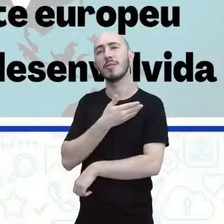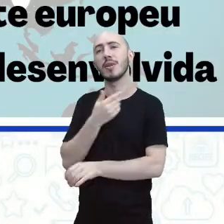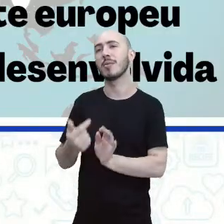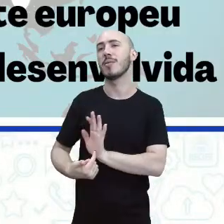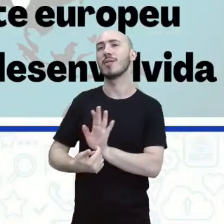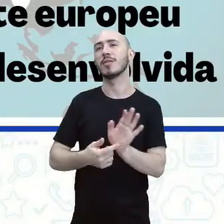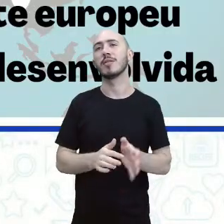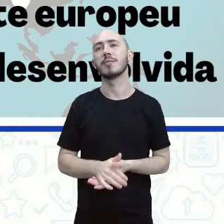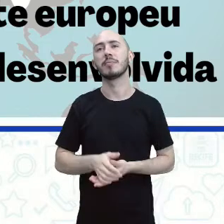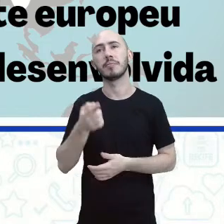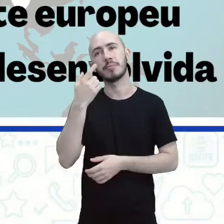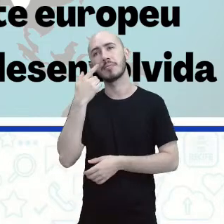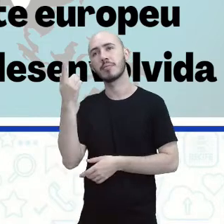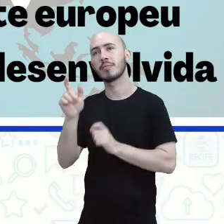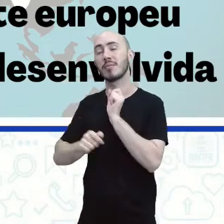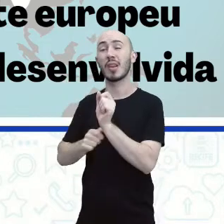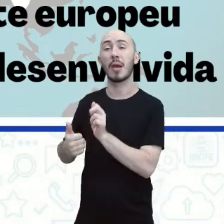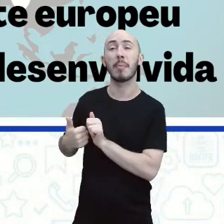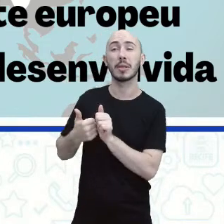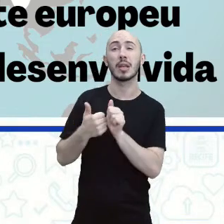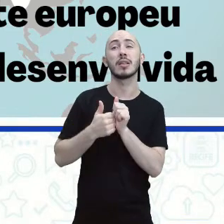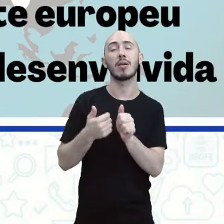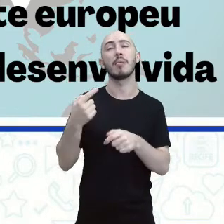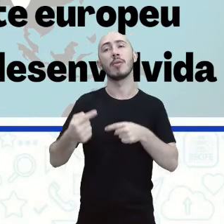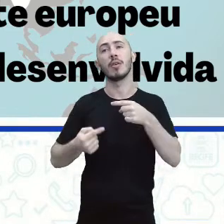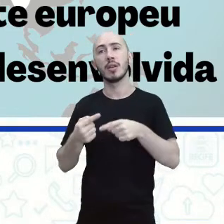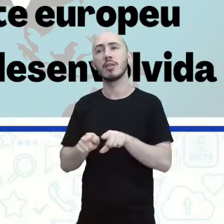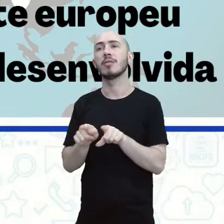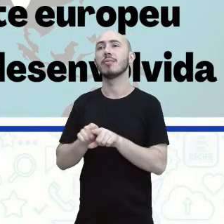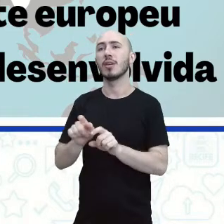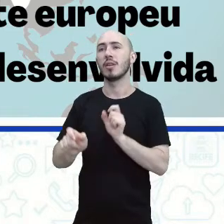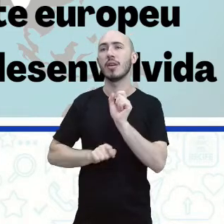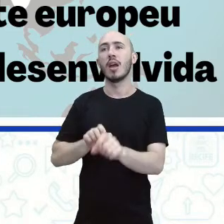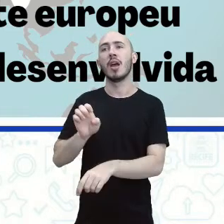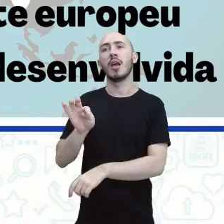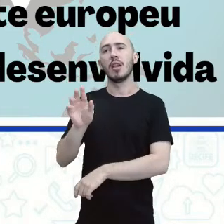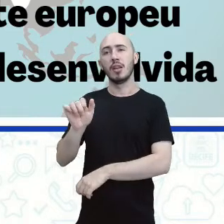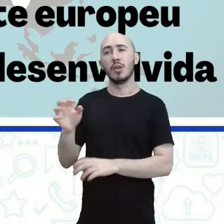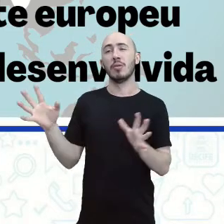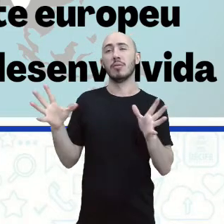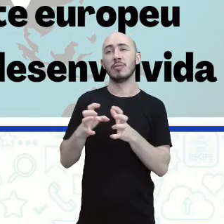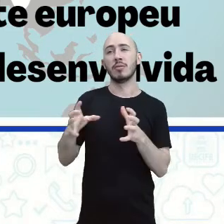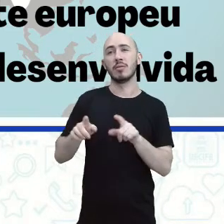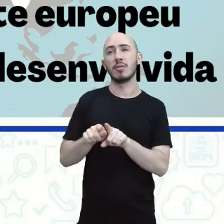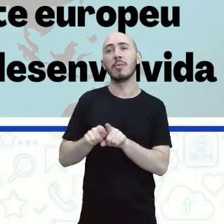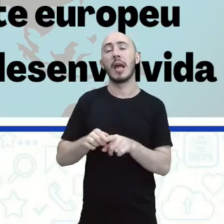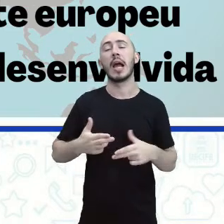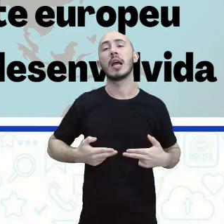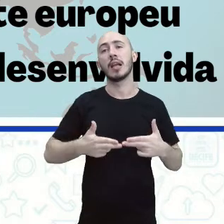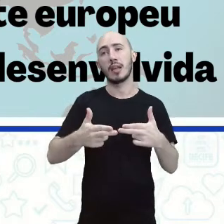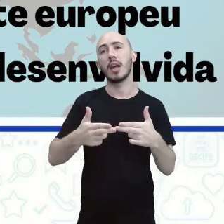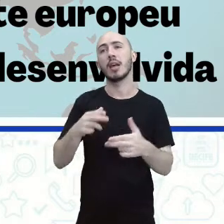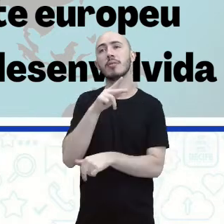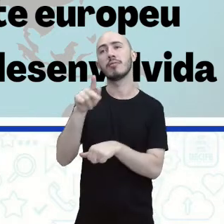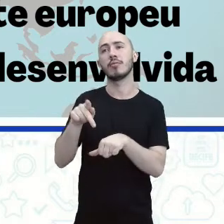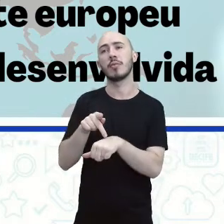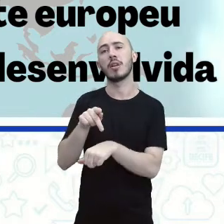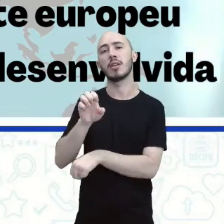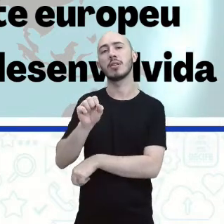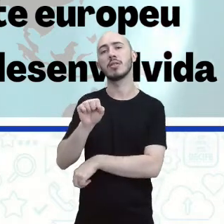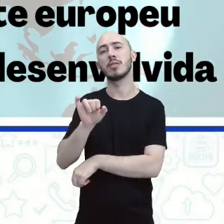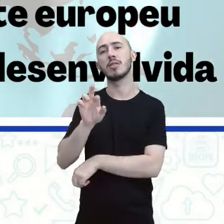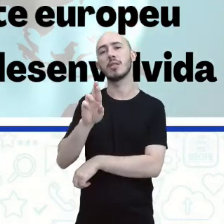né? Conflitos étnicos, guerra, como exemplo da Síria. Vocês vão ver o porquê, como da Síria, a guerra da Síria é o grande causador dessa